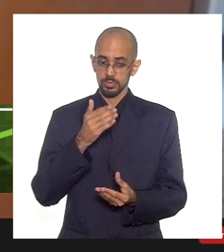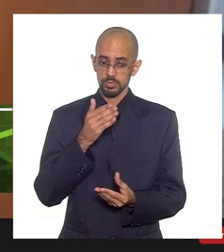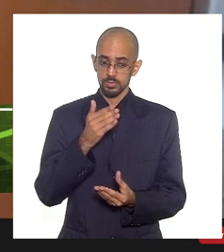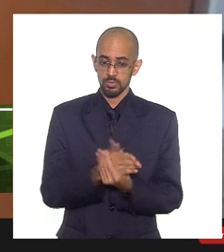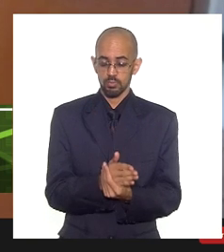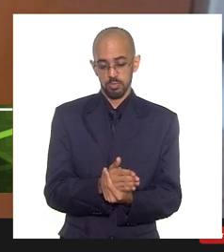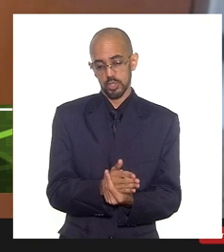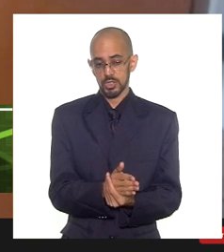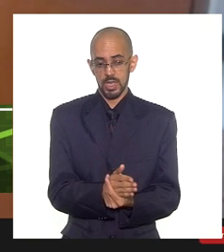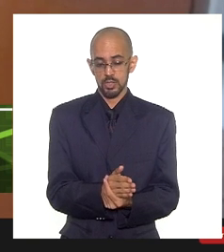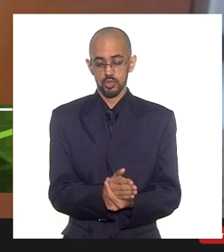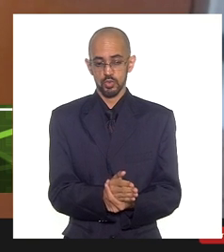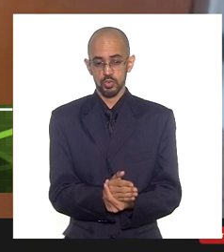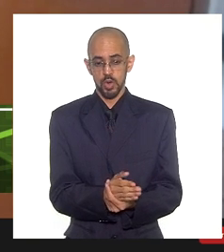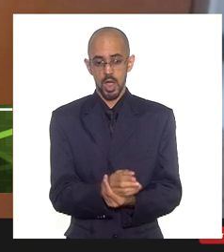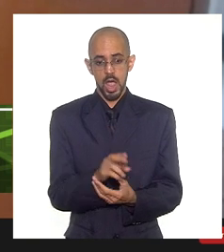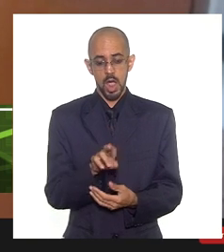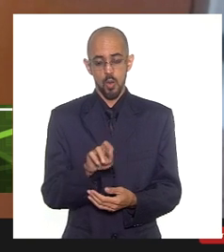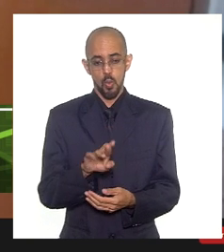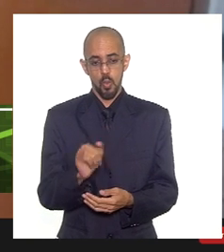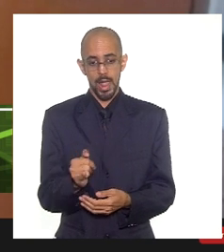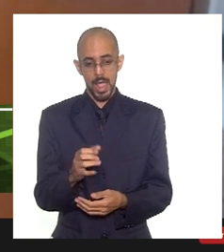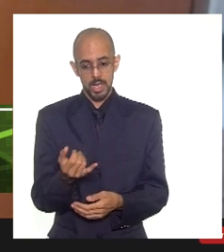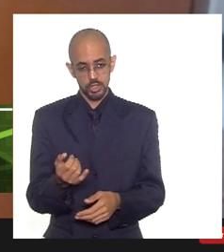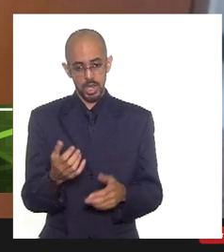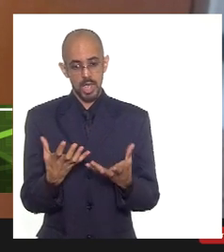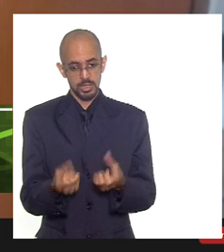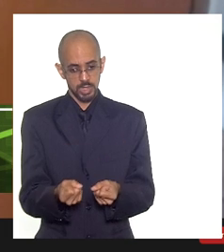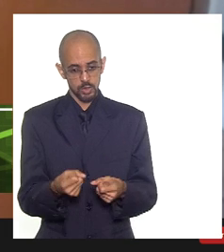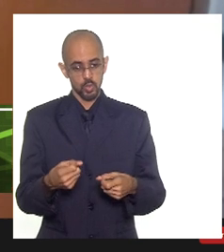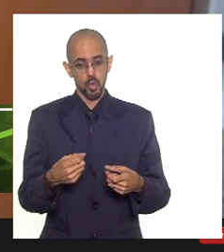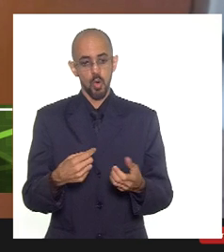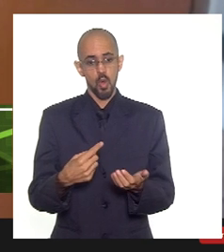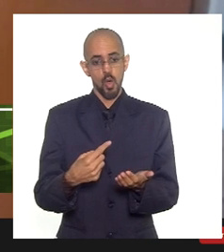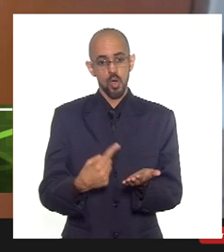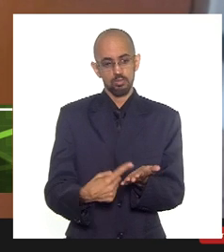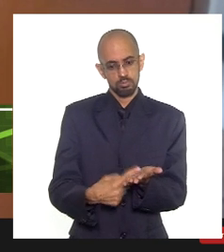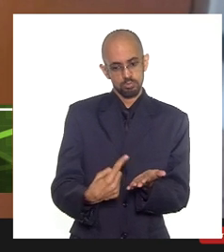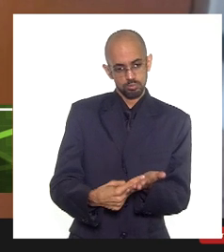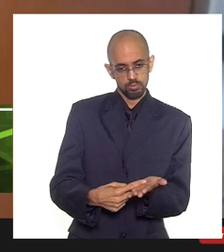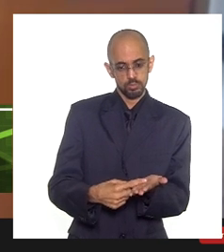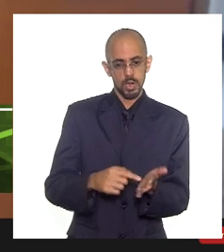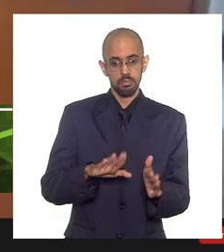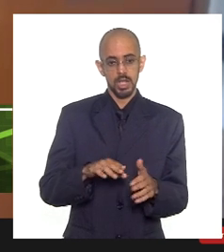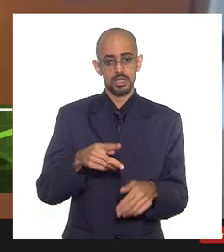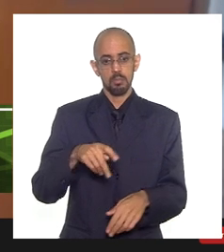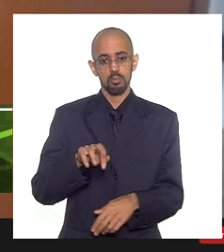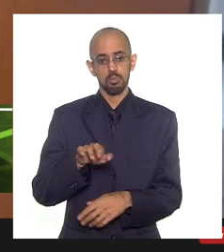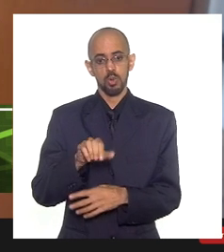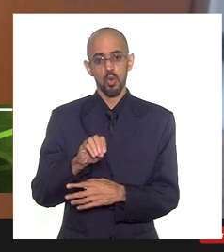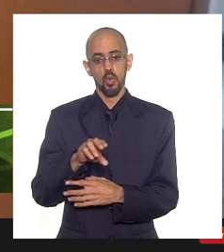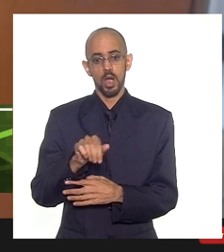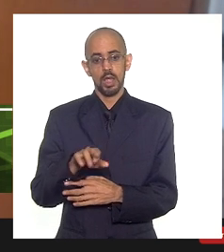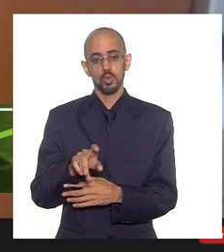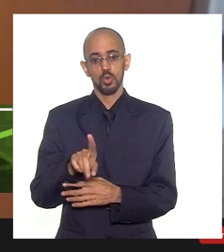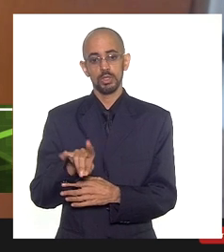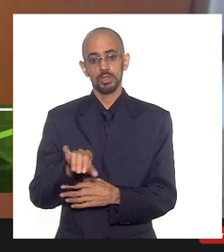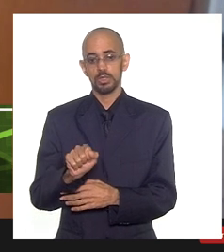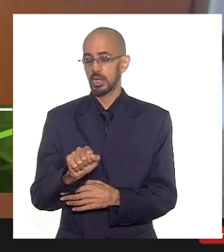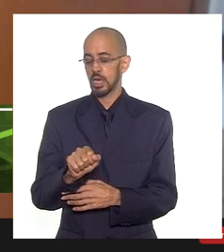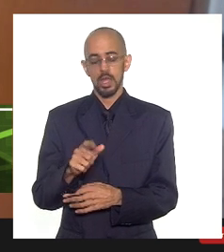dispôs a negociar mas não houve receptividade por parte da Procuradoria Geral do Estado do Rio de Janeiro a esta